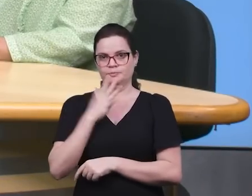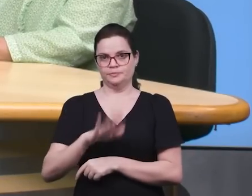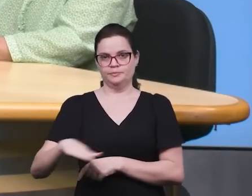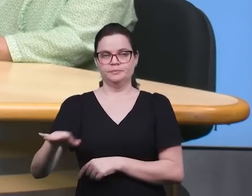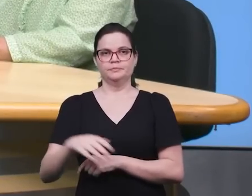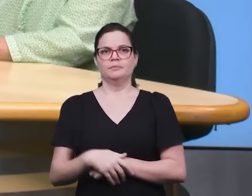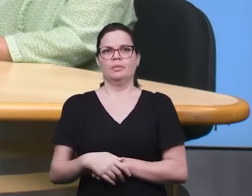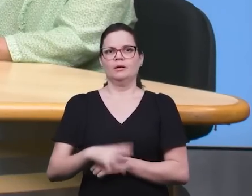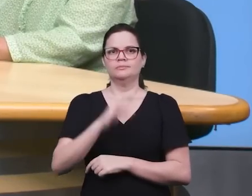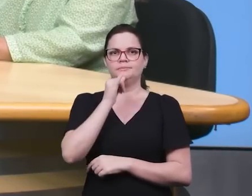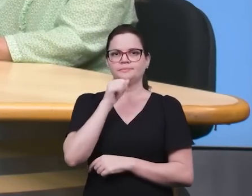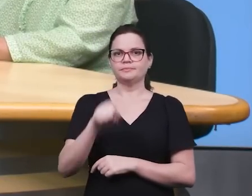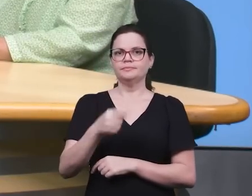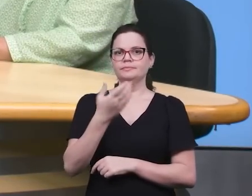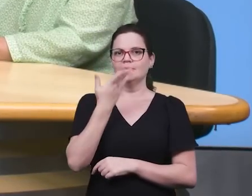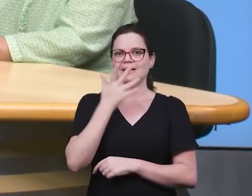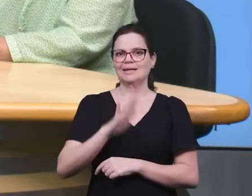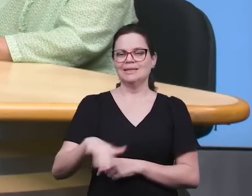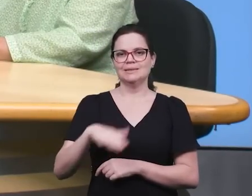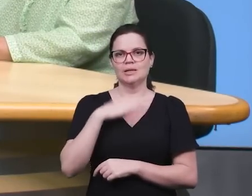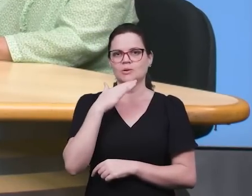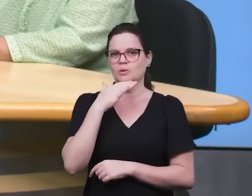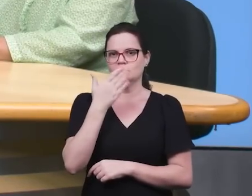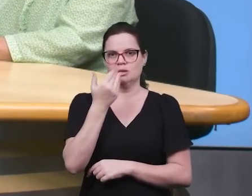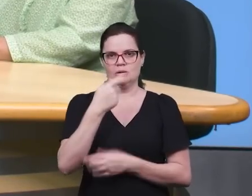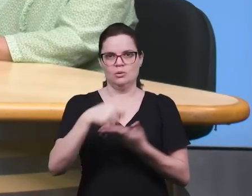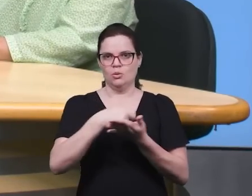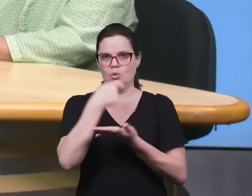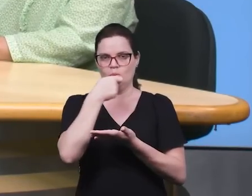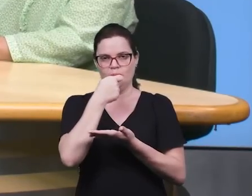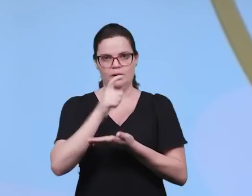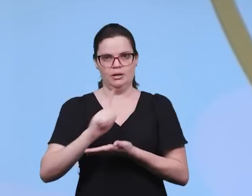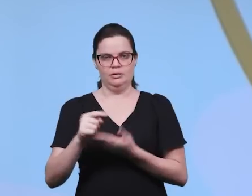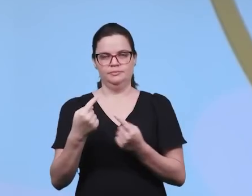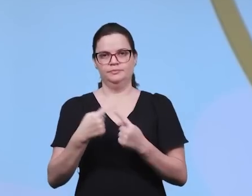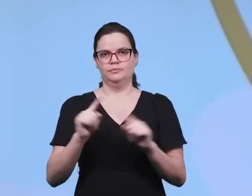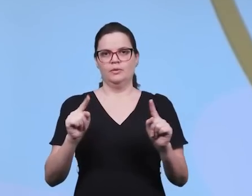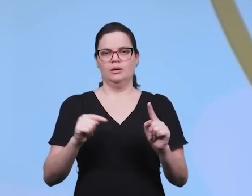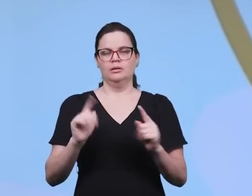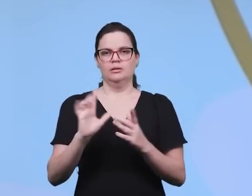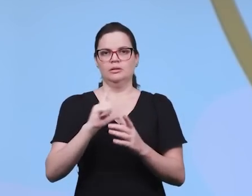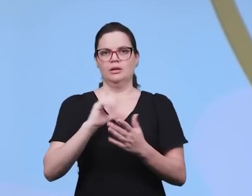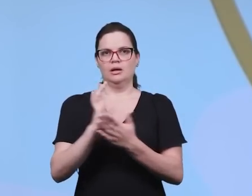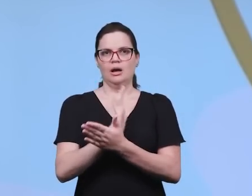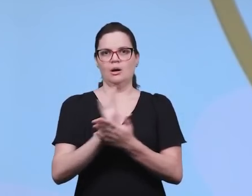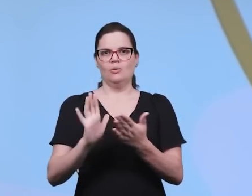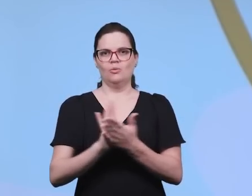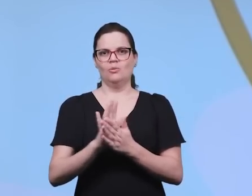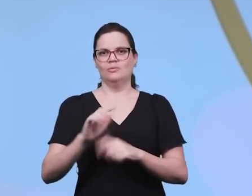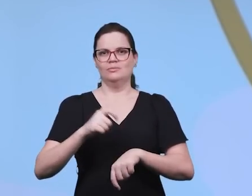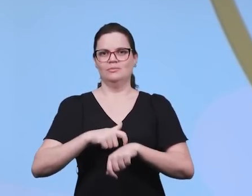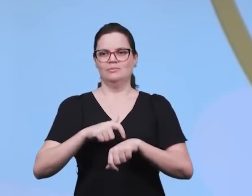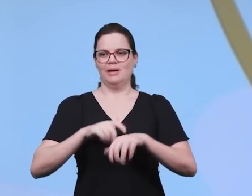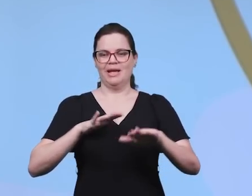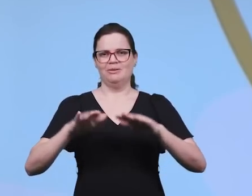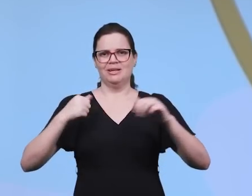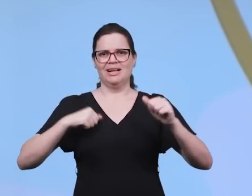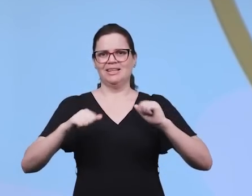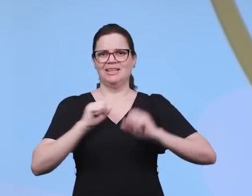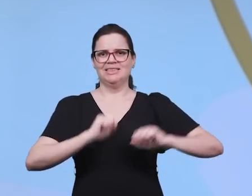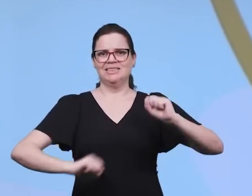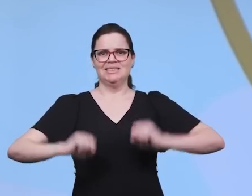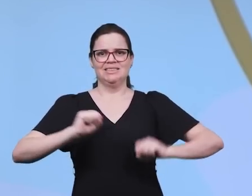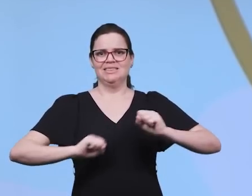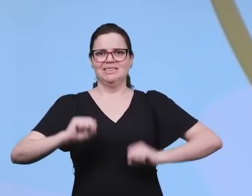Então, a criança que não consegue se alimentar, a criança que fica em determinados momentos agitada, então ela entender